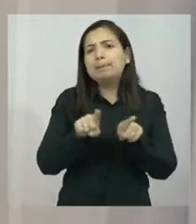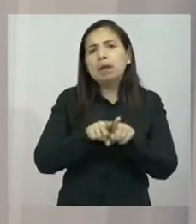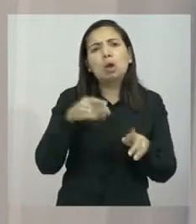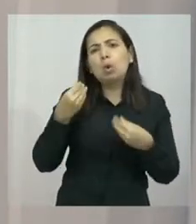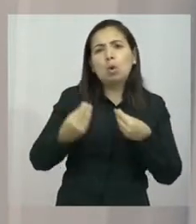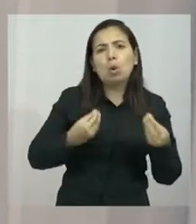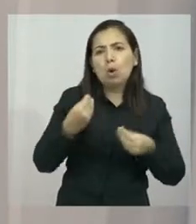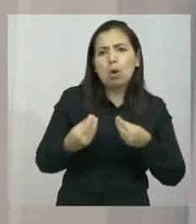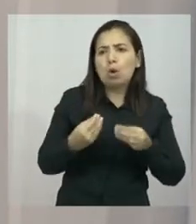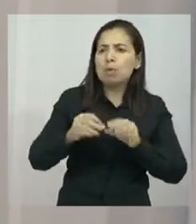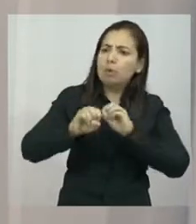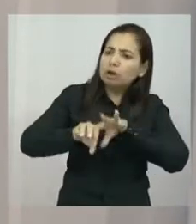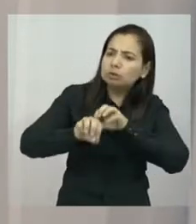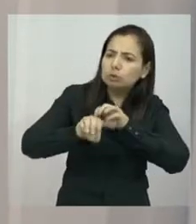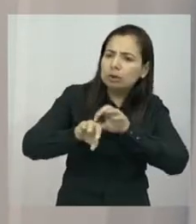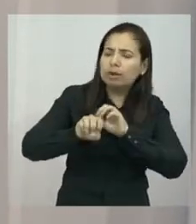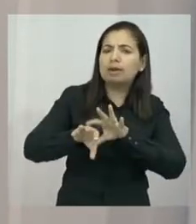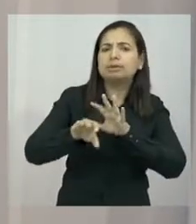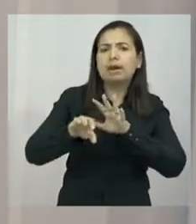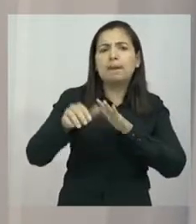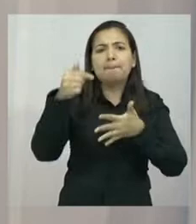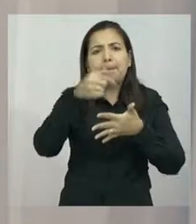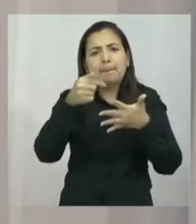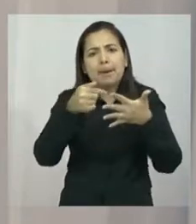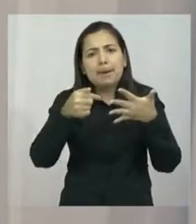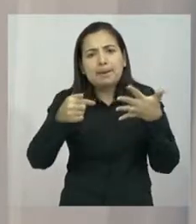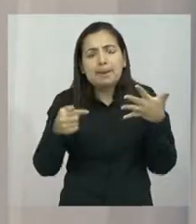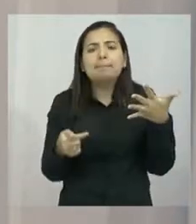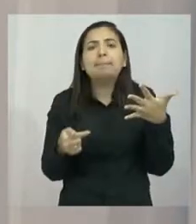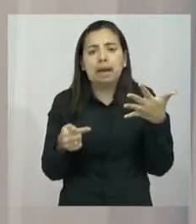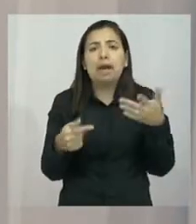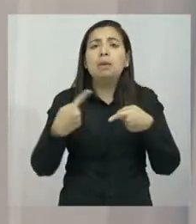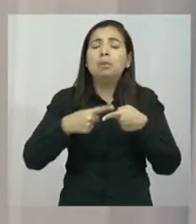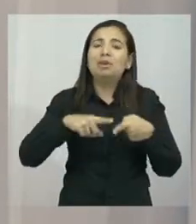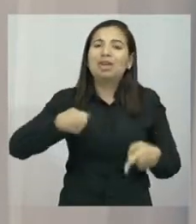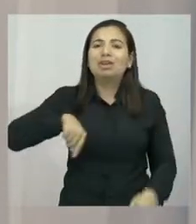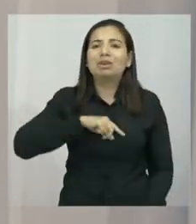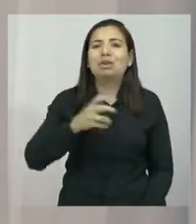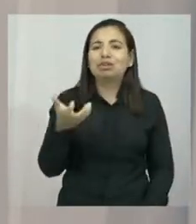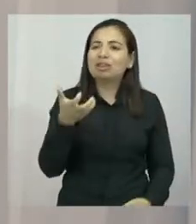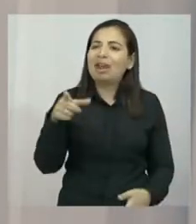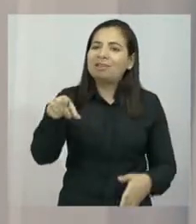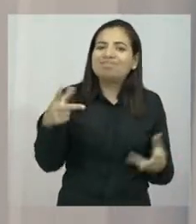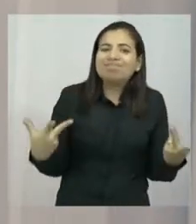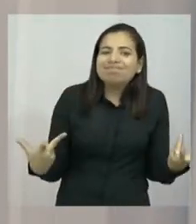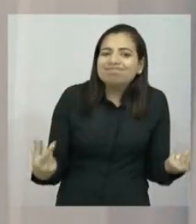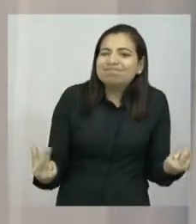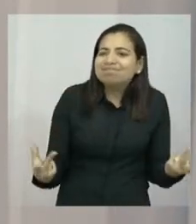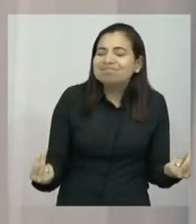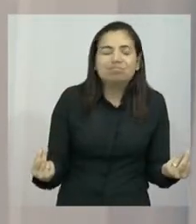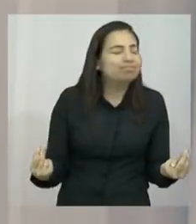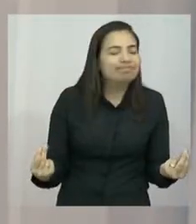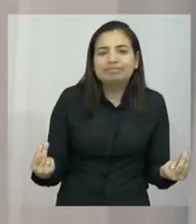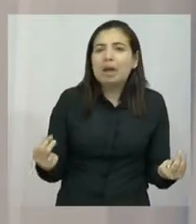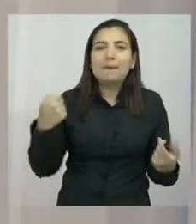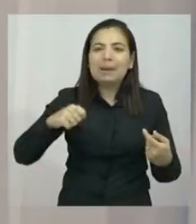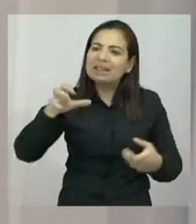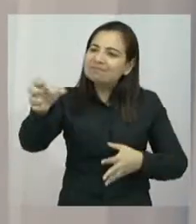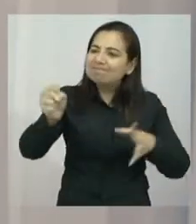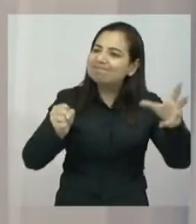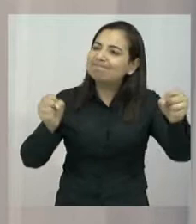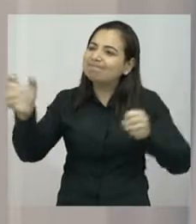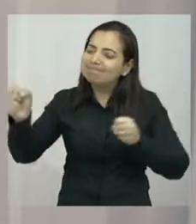em si, para que a gente possa trazer, tirar os nossos jovens da ociosidade. Hoje a gente vê